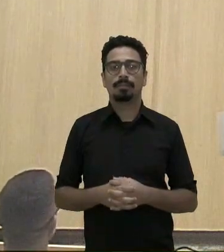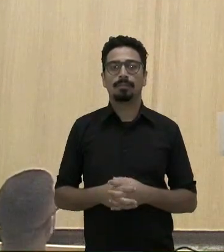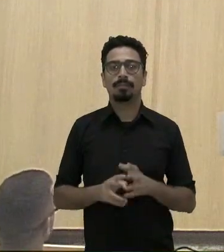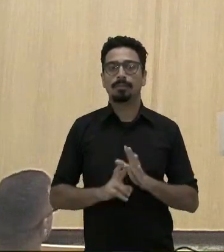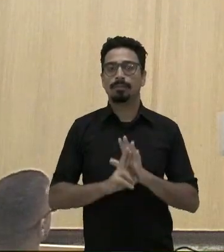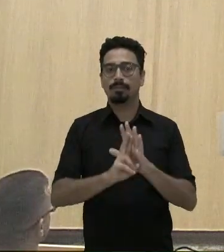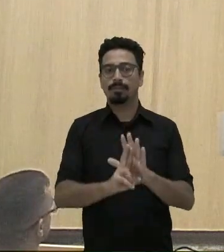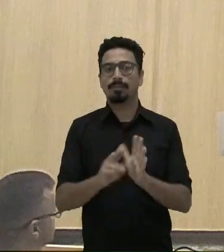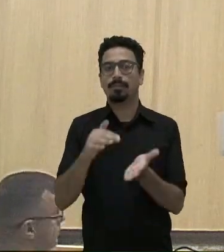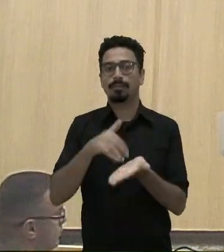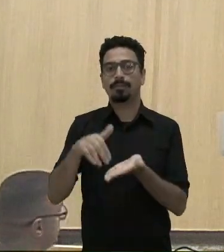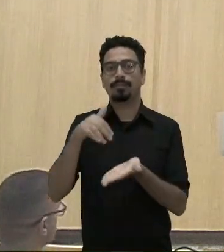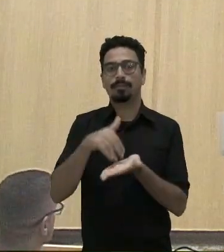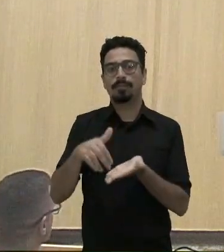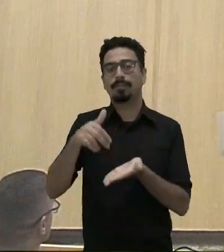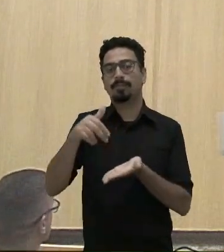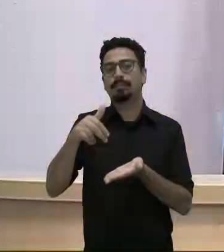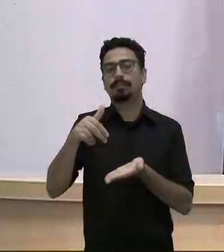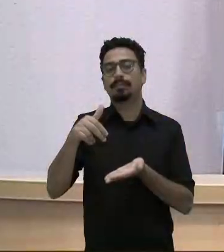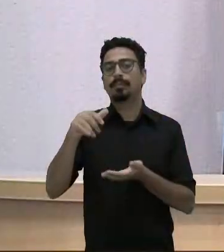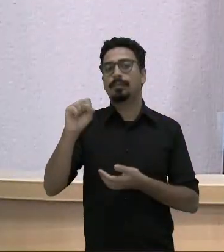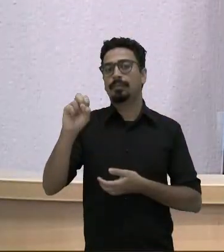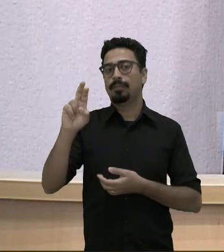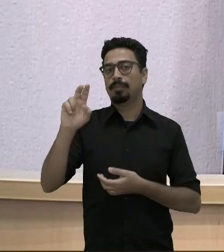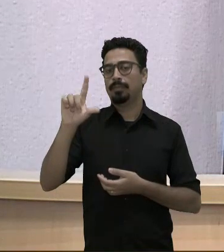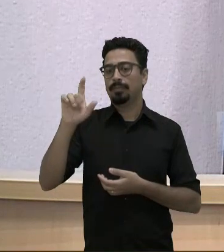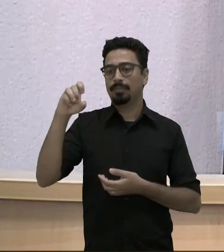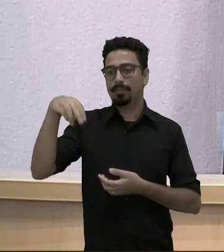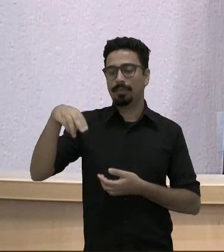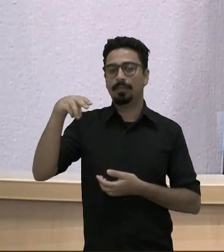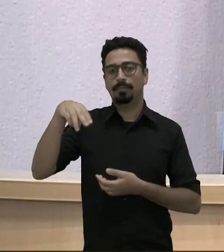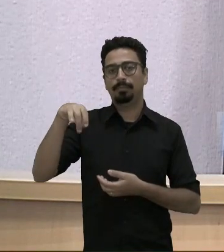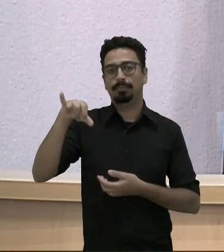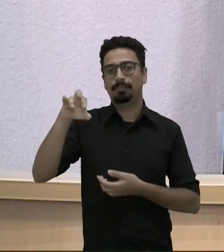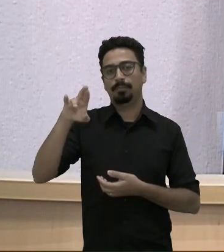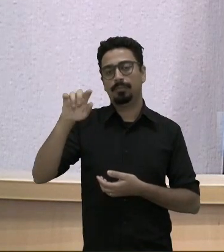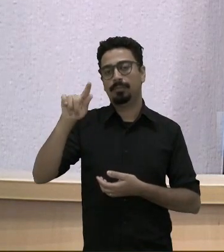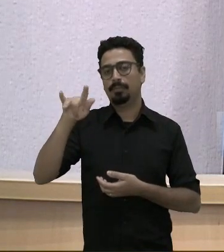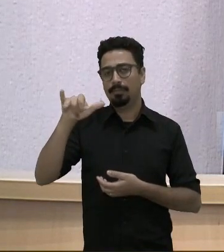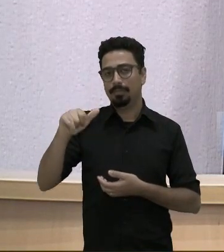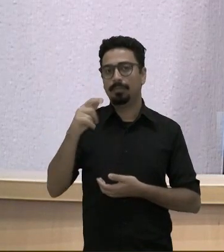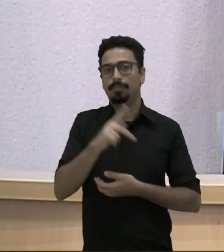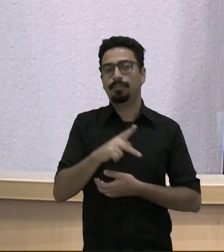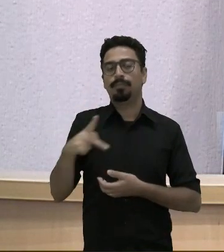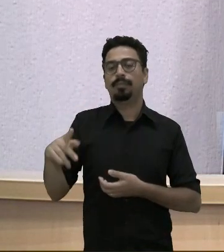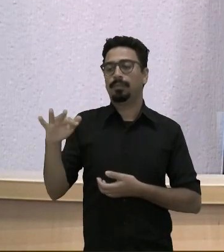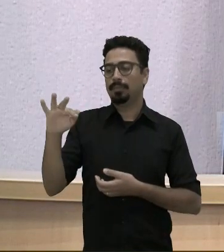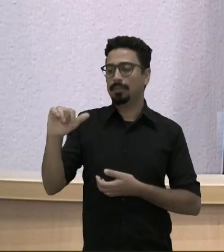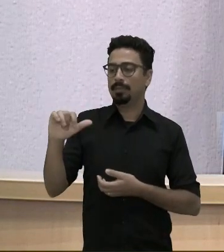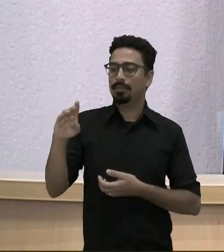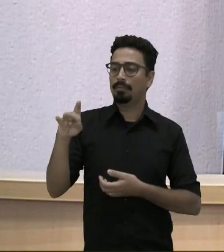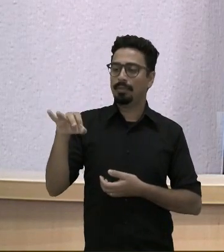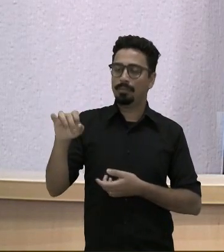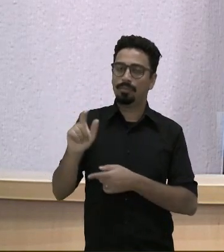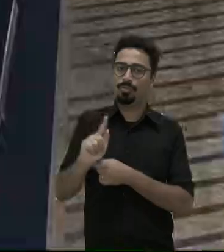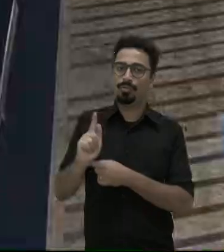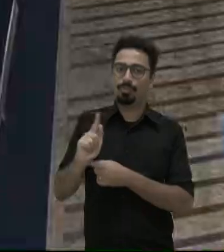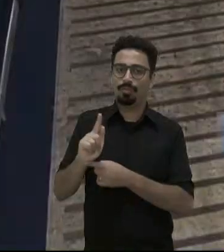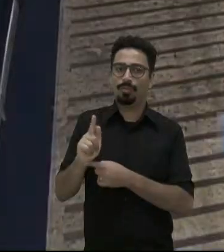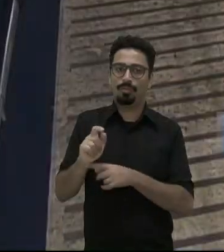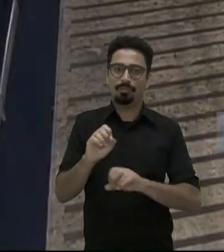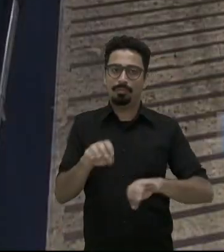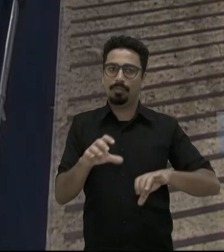Representando a senhora secretária municipal de educação, Suelen Miragaia, nós convidamos para compor a mesa o professor Fábio Moutinho, gestor do ensino